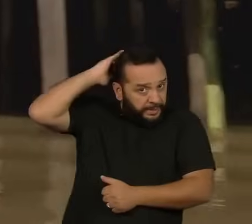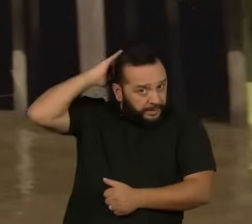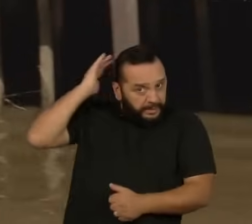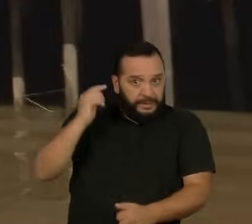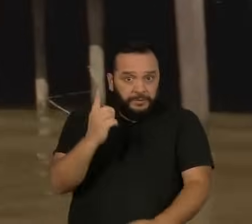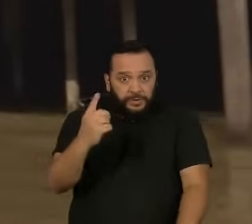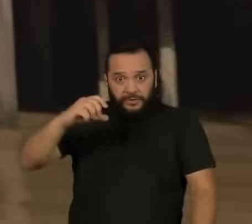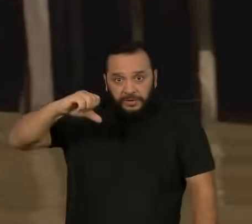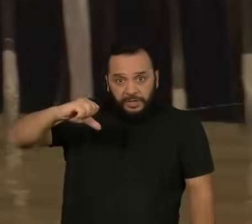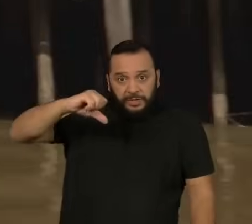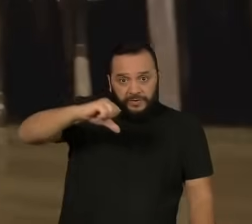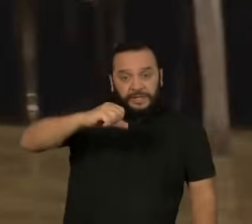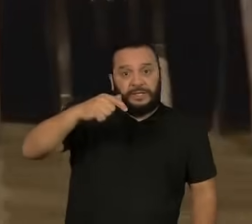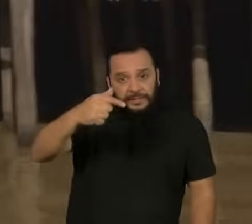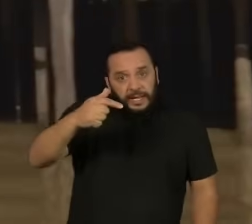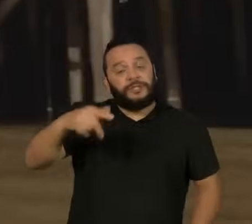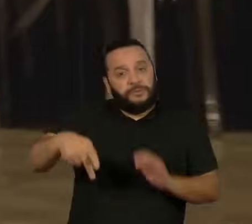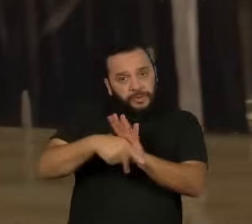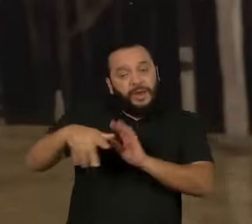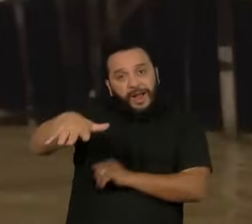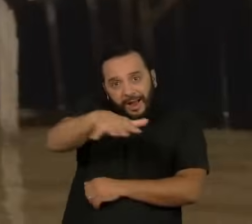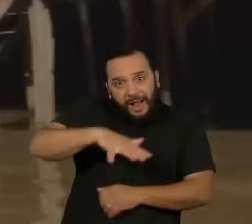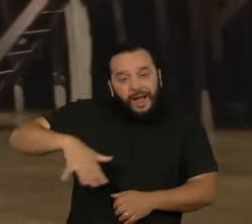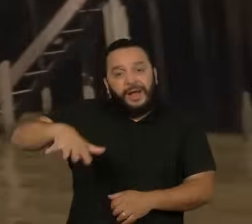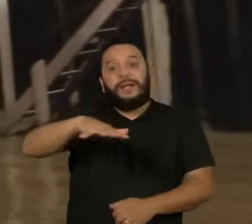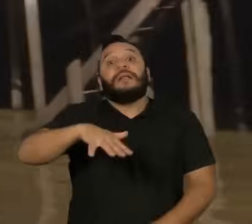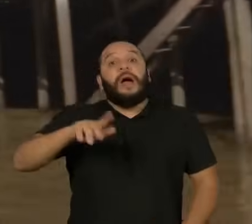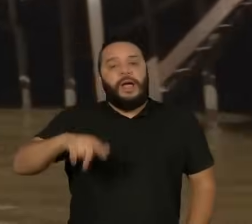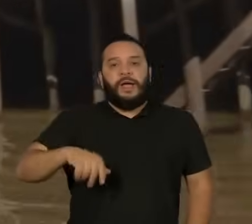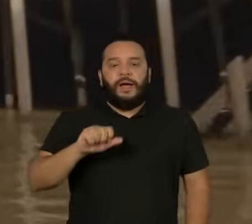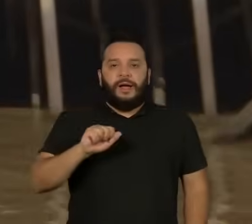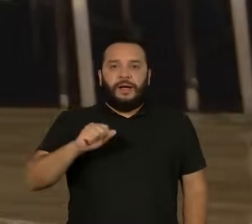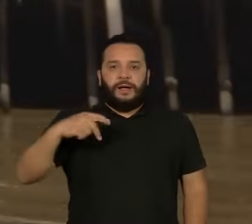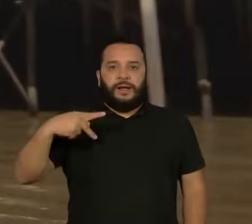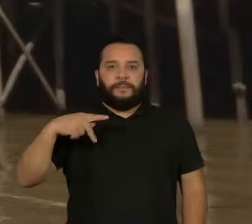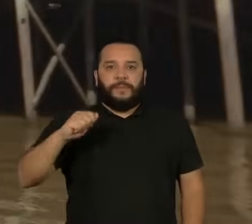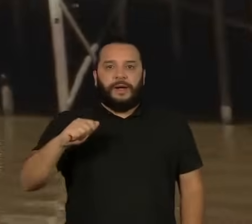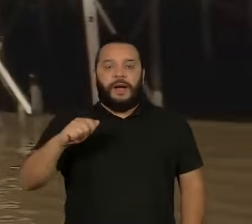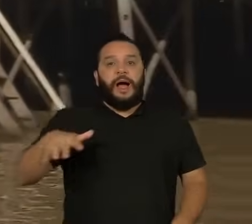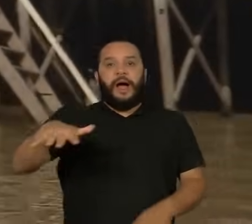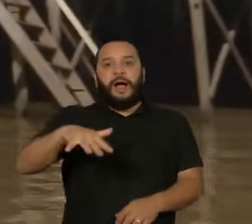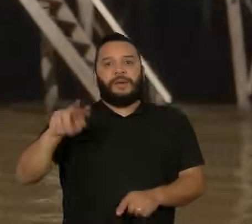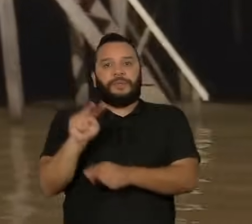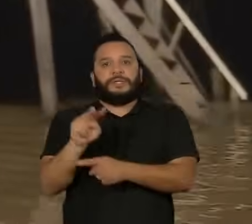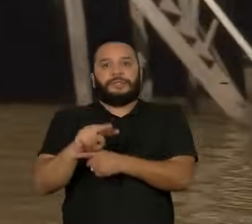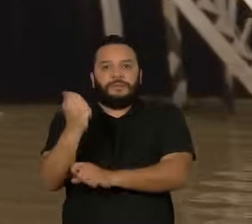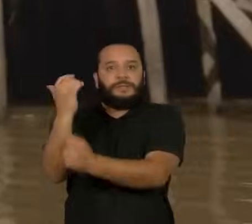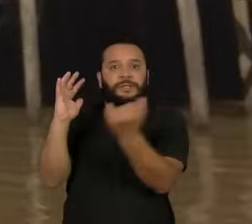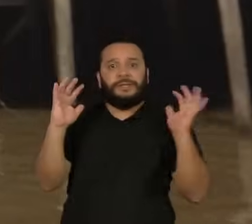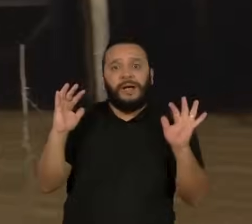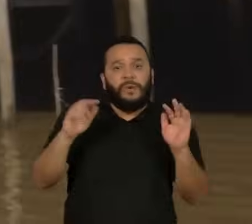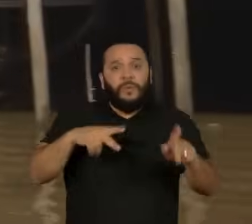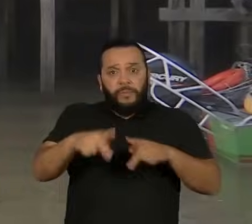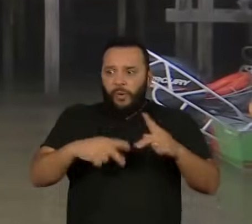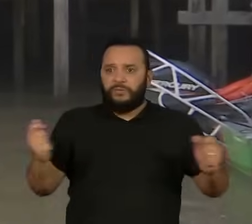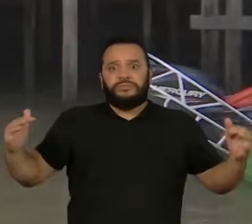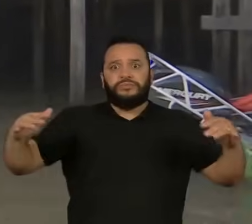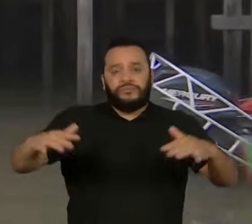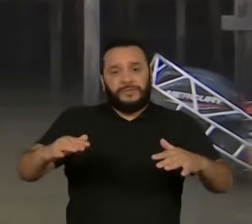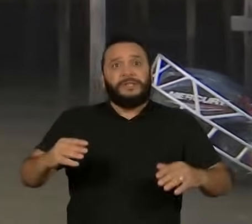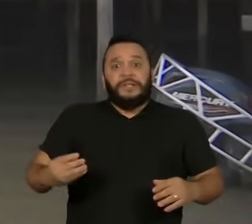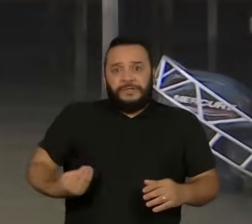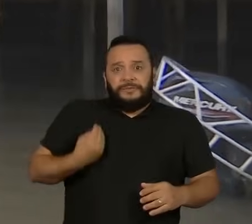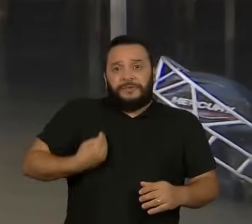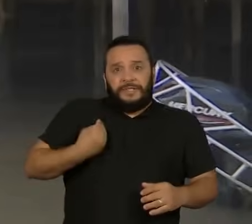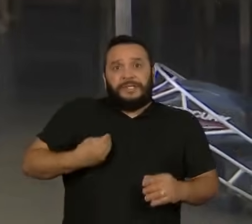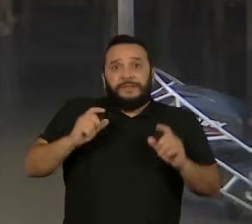1997, é uma área de proteção ambiental APA. Grande parte da população da ilha é formada por ribeirinhos. Eu criei